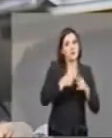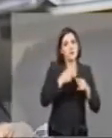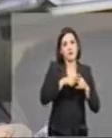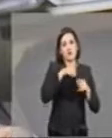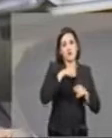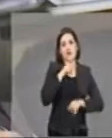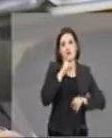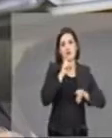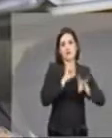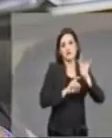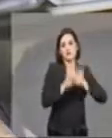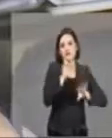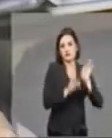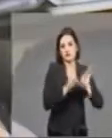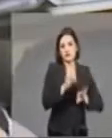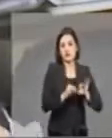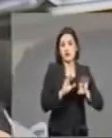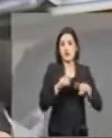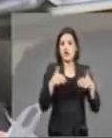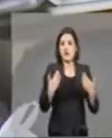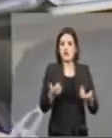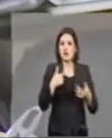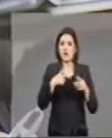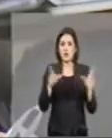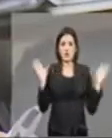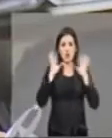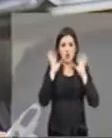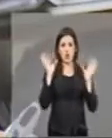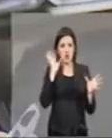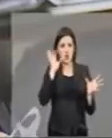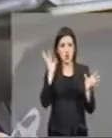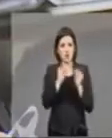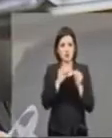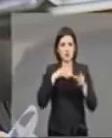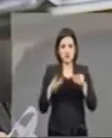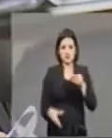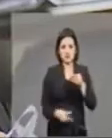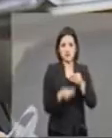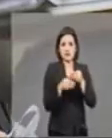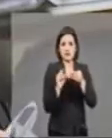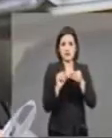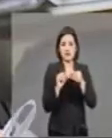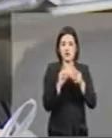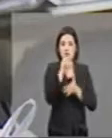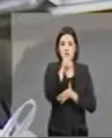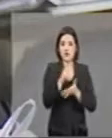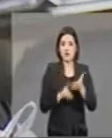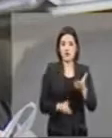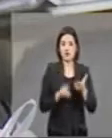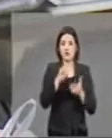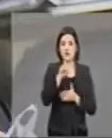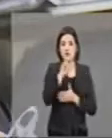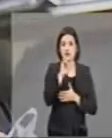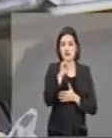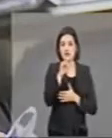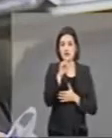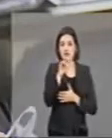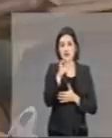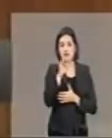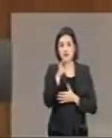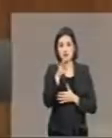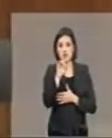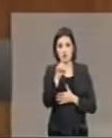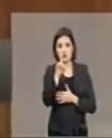eu apenas acrescentaria essa conclusão de a declaração da licitude das provas, quando a produção dispensa prévia